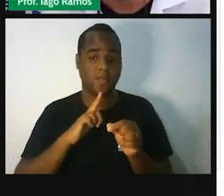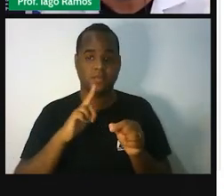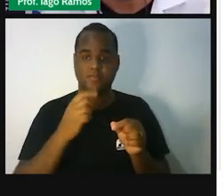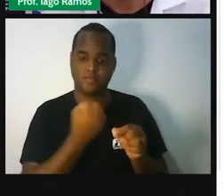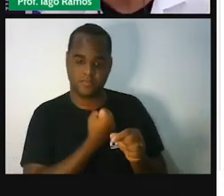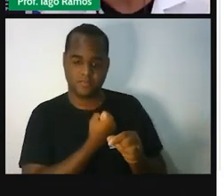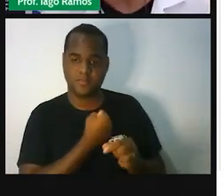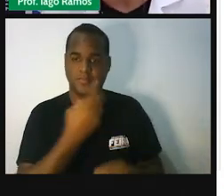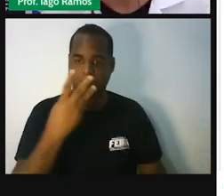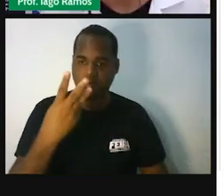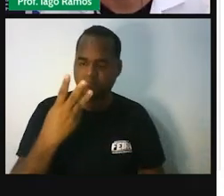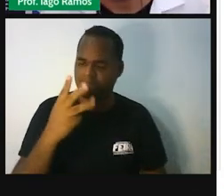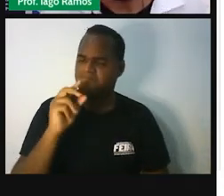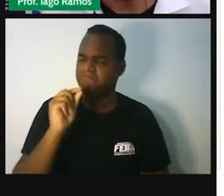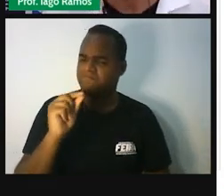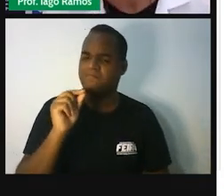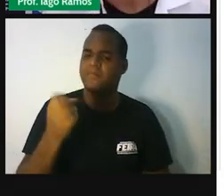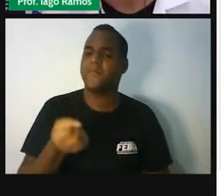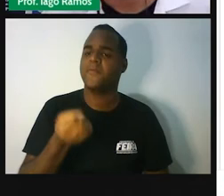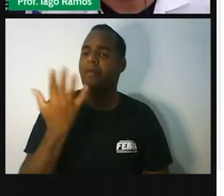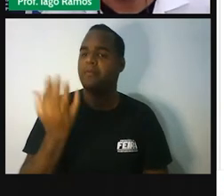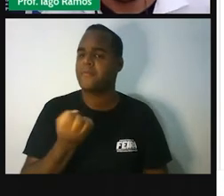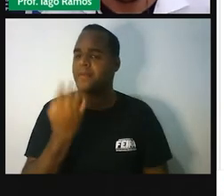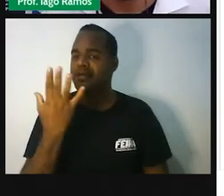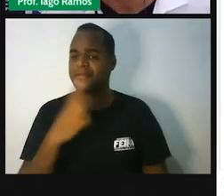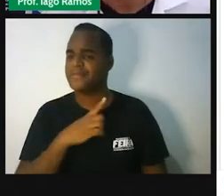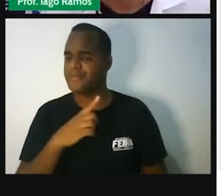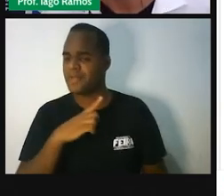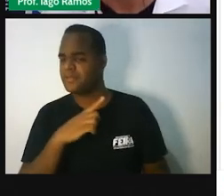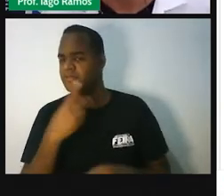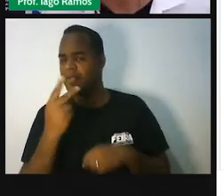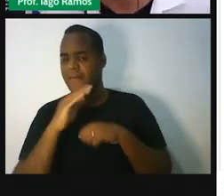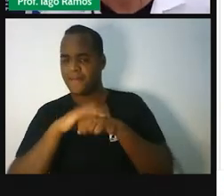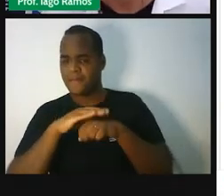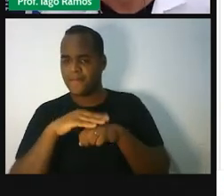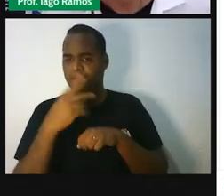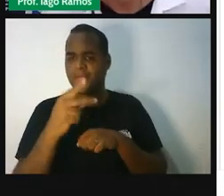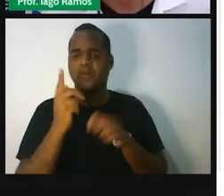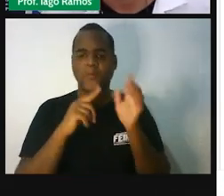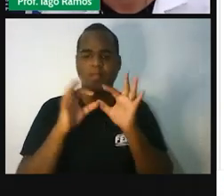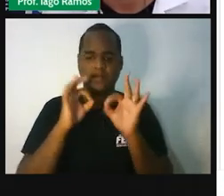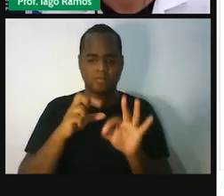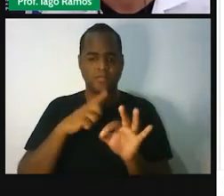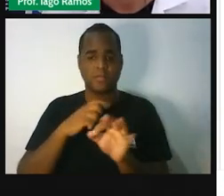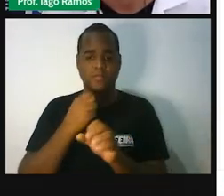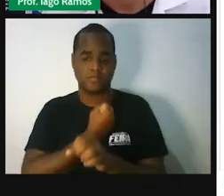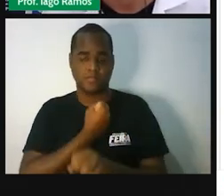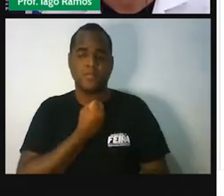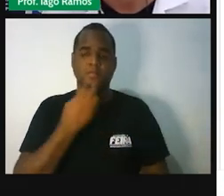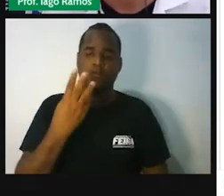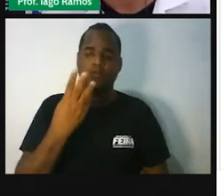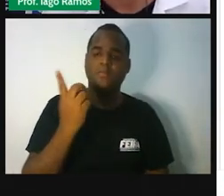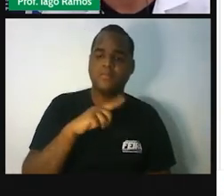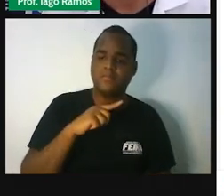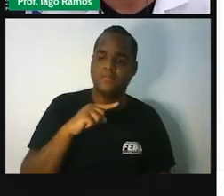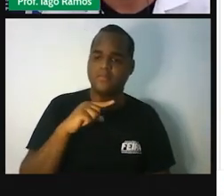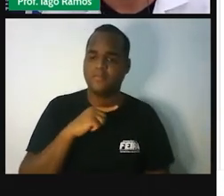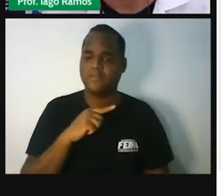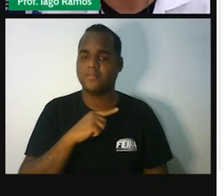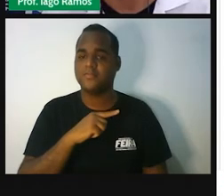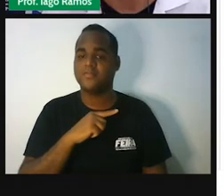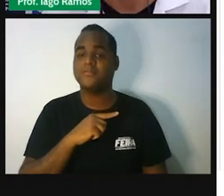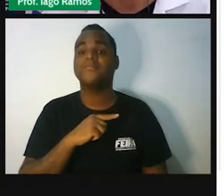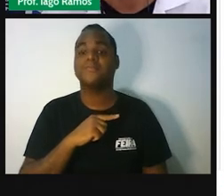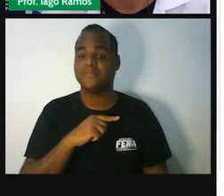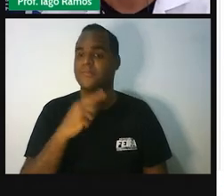número 3? Quantas opções você vai ter para fazer essa pipa de número 3? Bom, você já viu que você vai